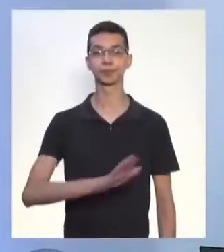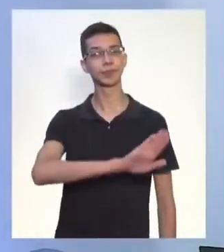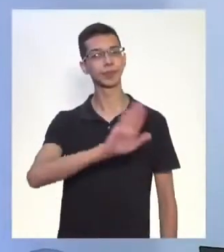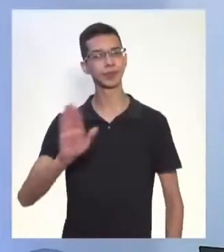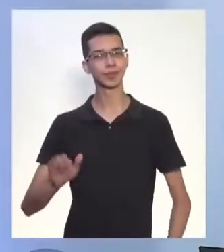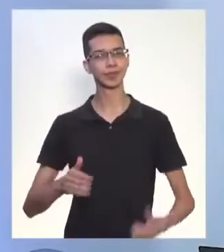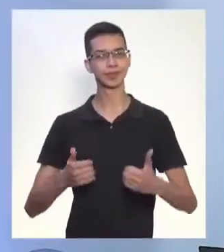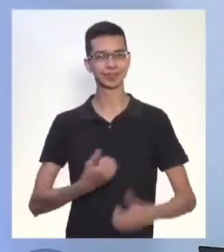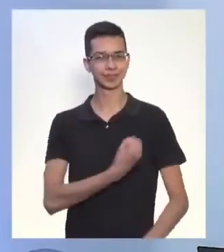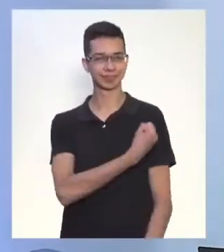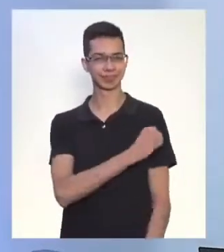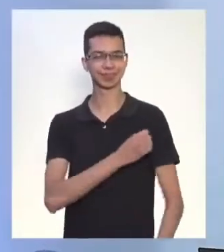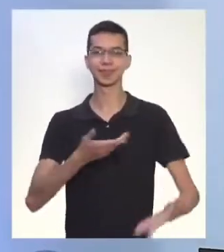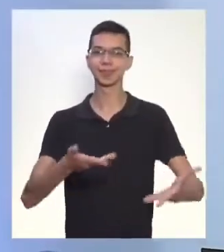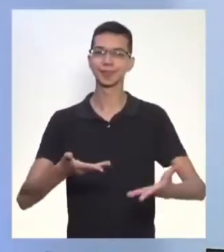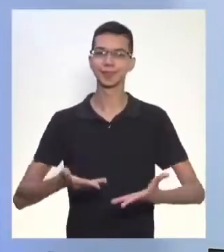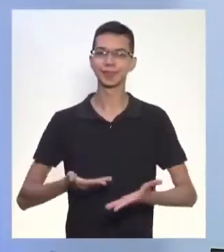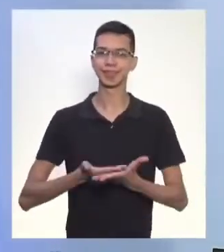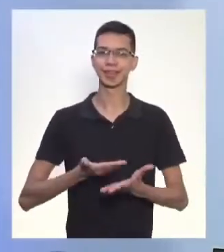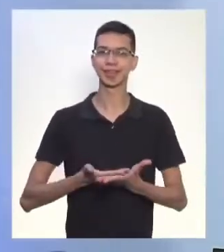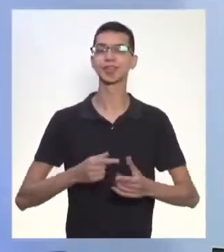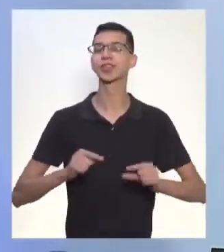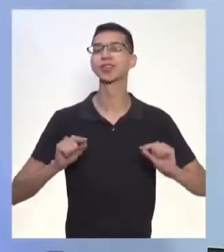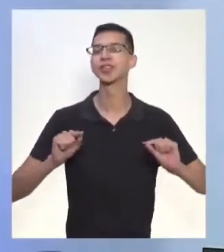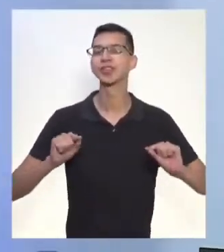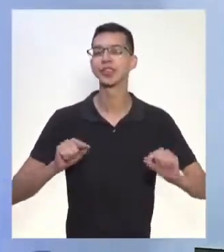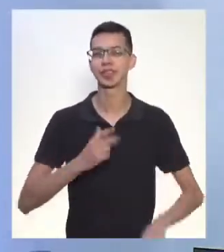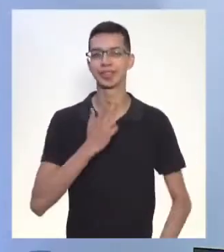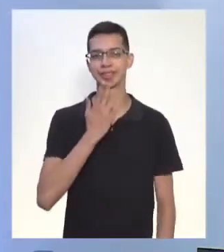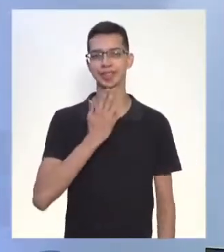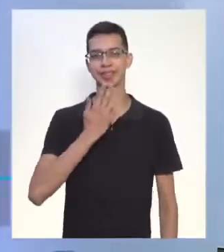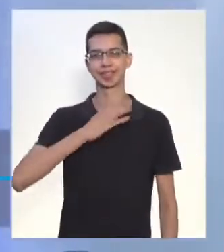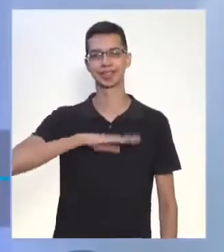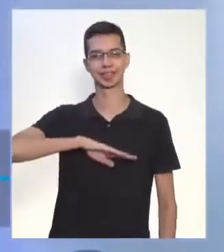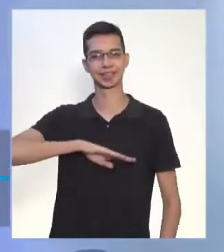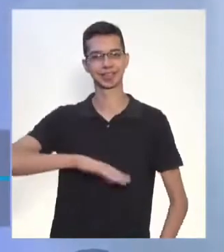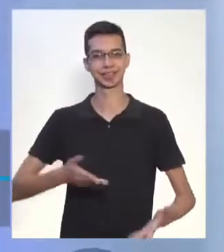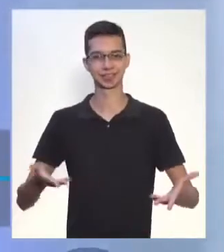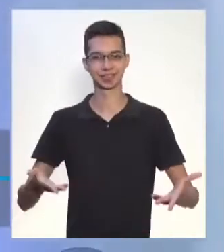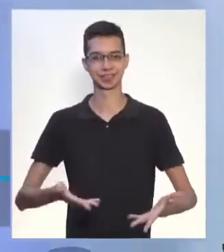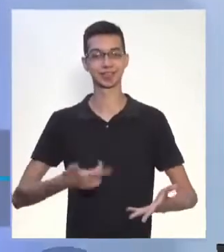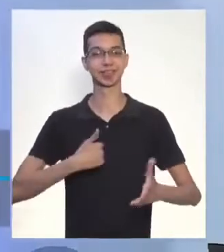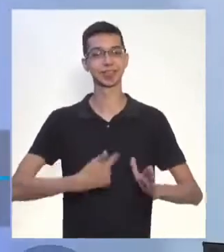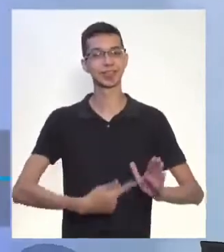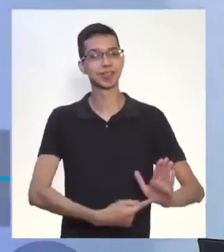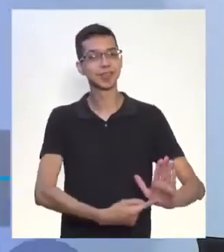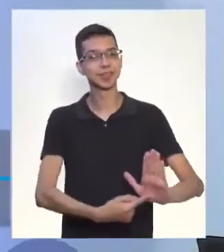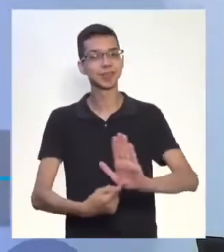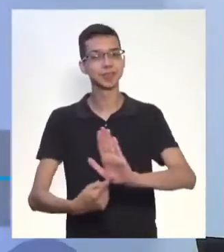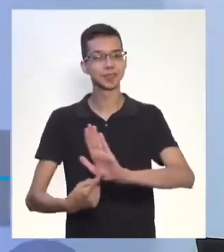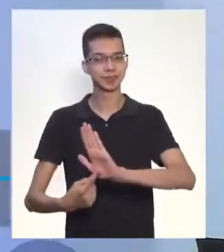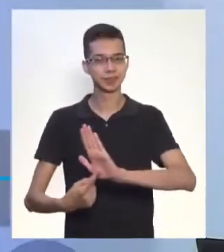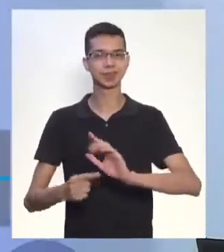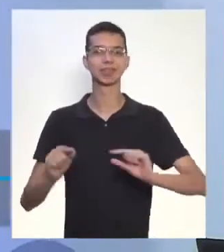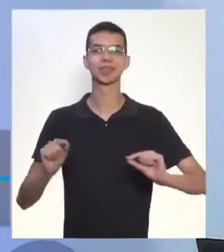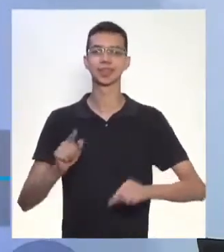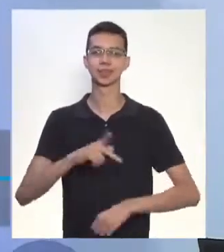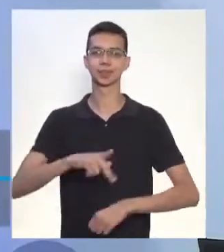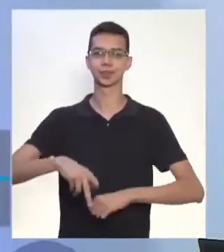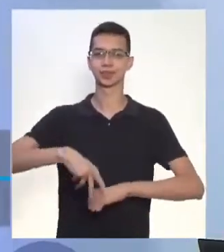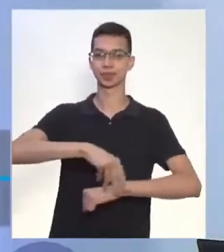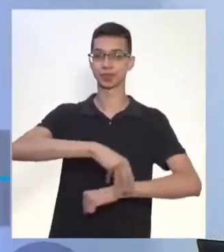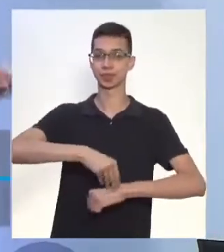oitavo ano. Sejam todos bem-vindos à nossa aula de língua portuguesa hoje. E vou apresentar para vocês o nosso moderador. Hoje é